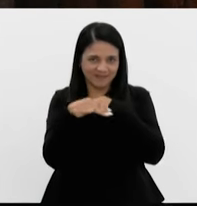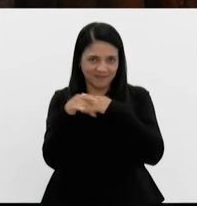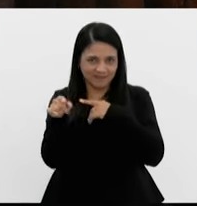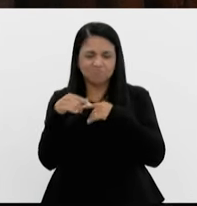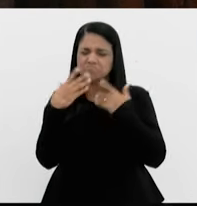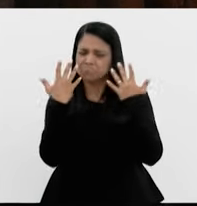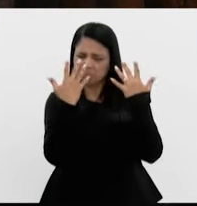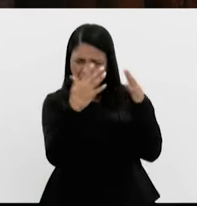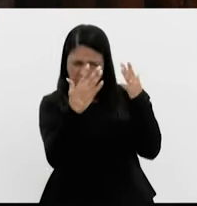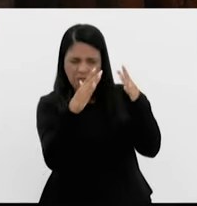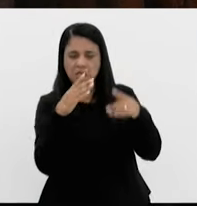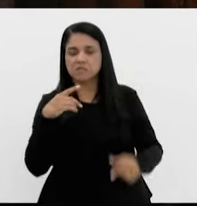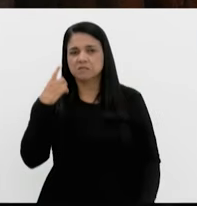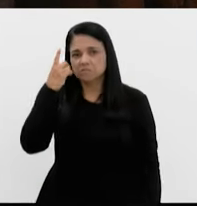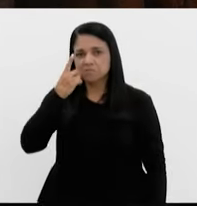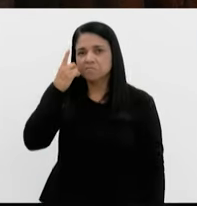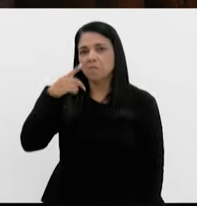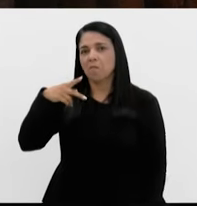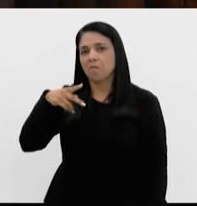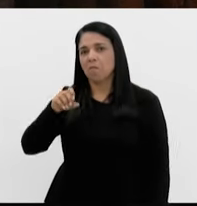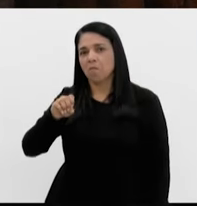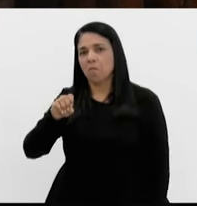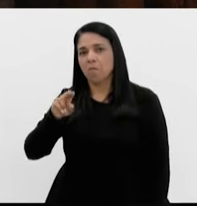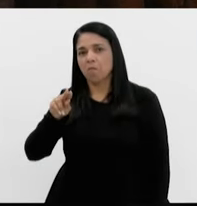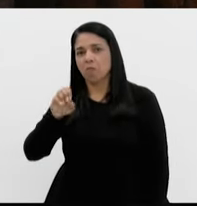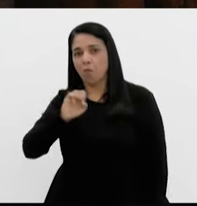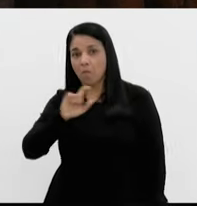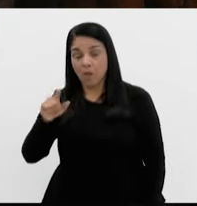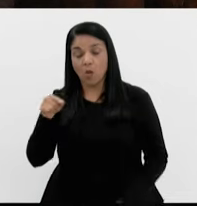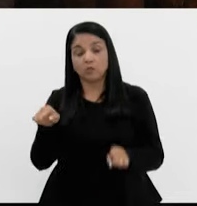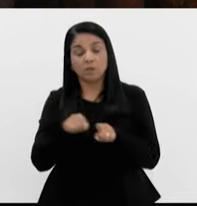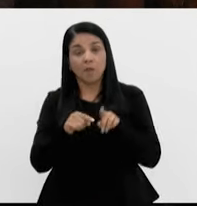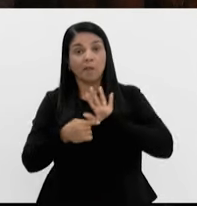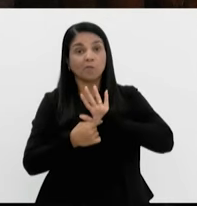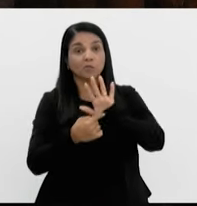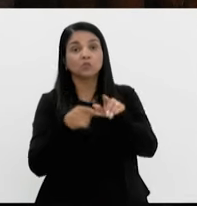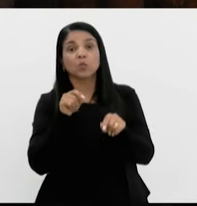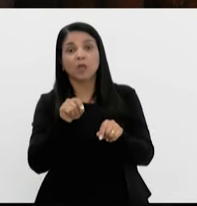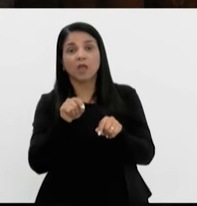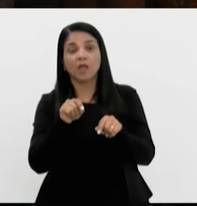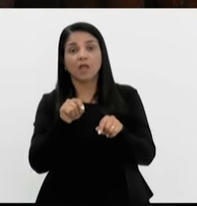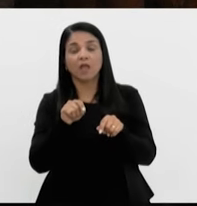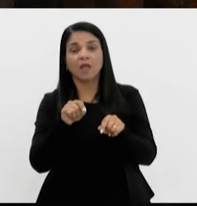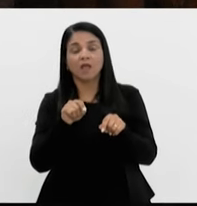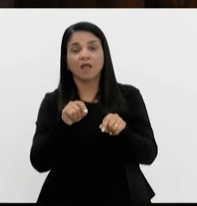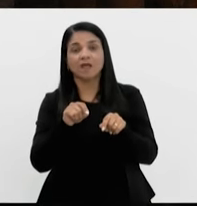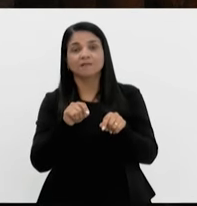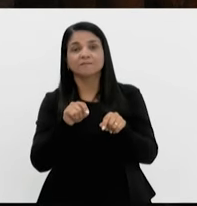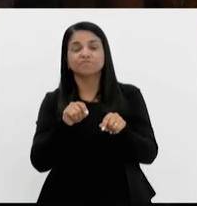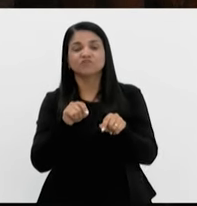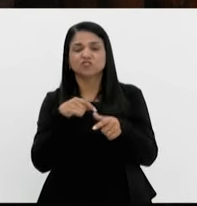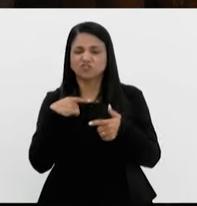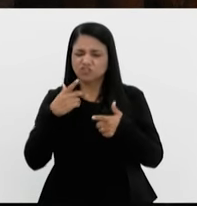poubel vossa excelência revelava também um outro esquema atinente é o que a gente vem lutando contra que é a máfia do